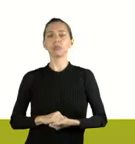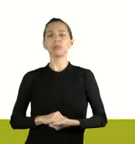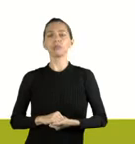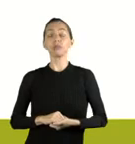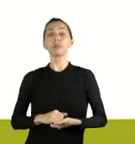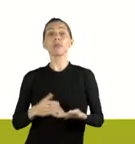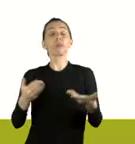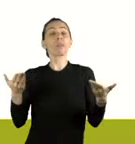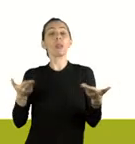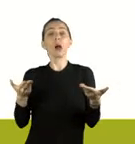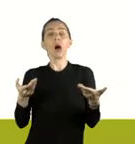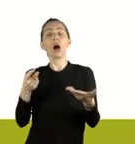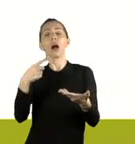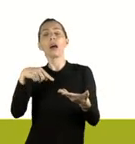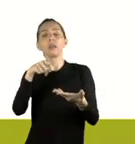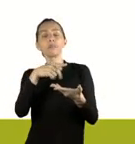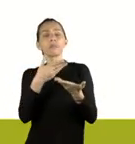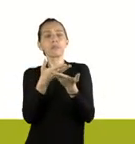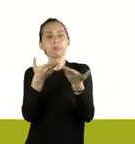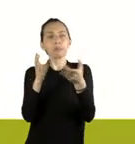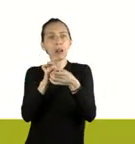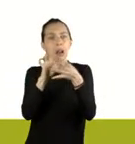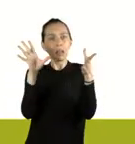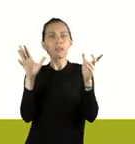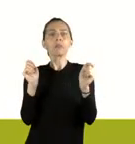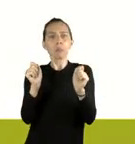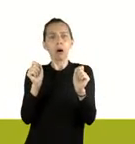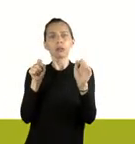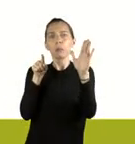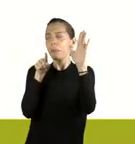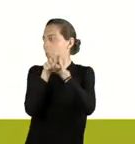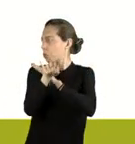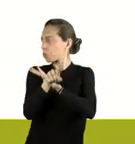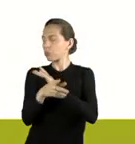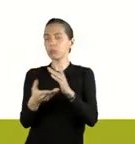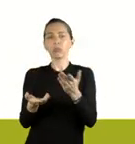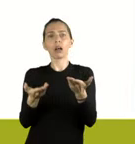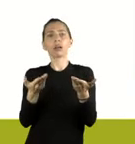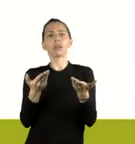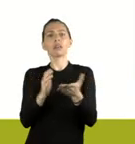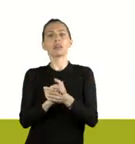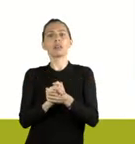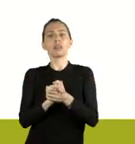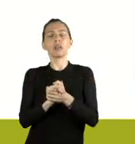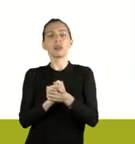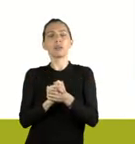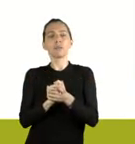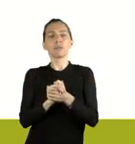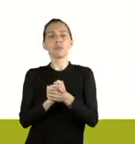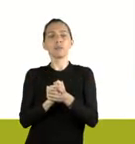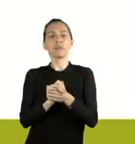E fico aberto para perguntas antes de começar um pouco